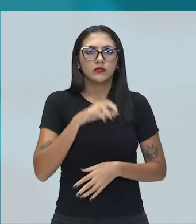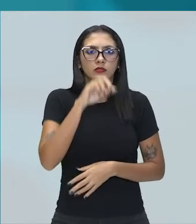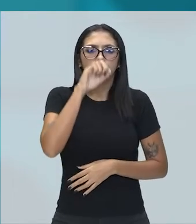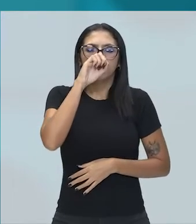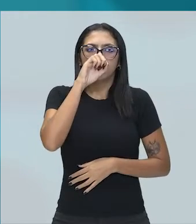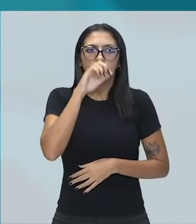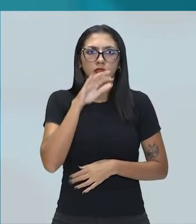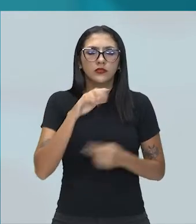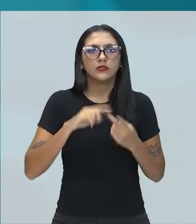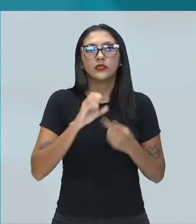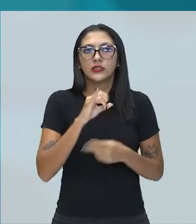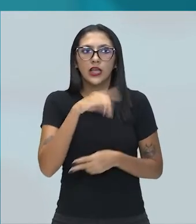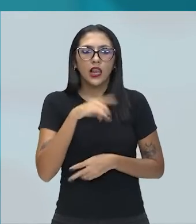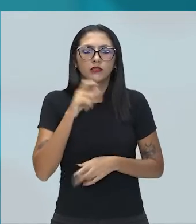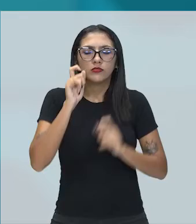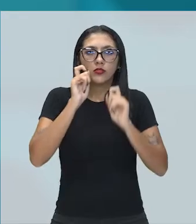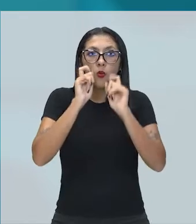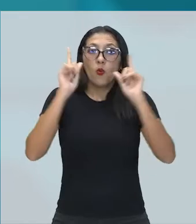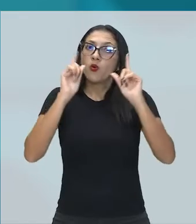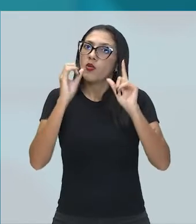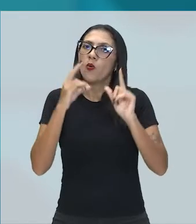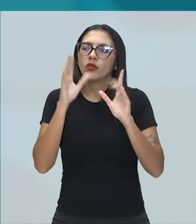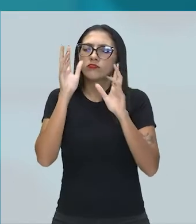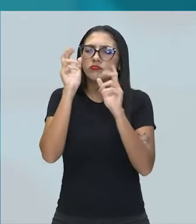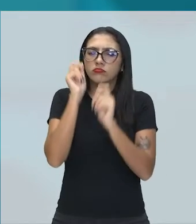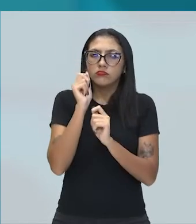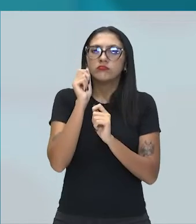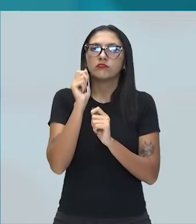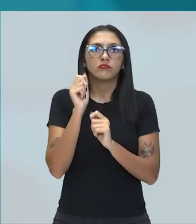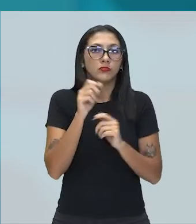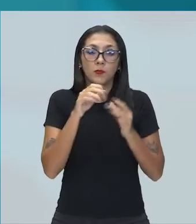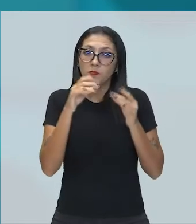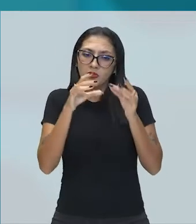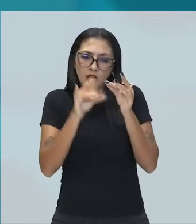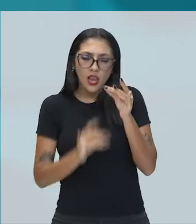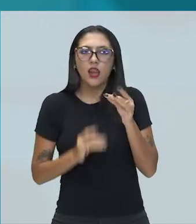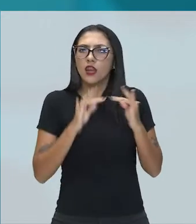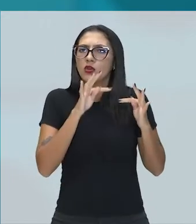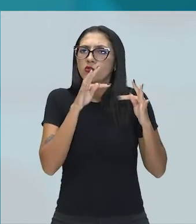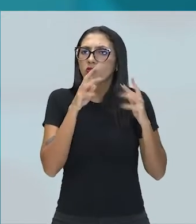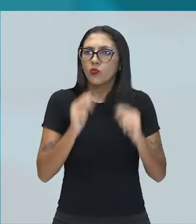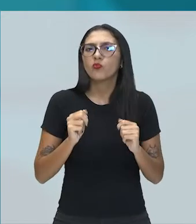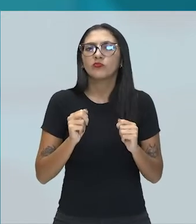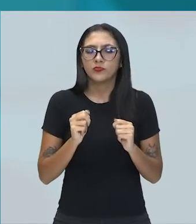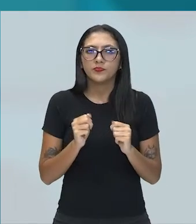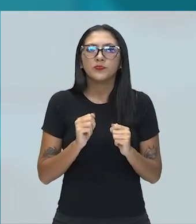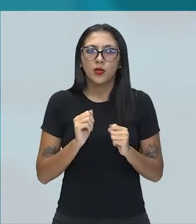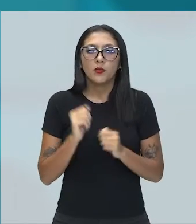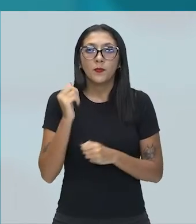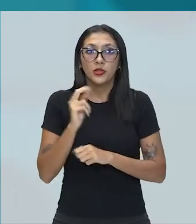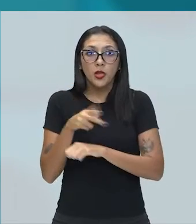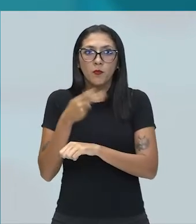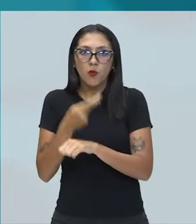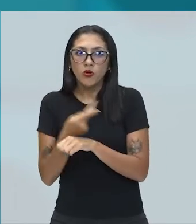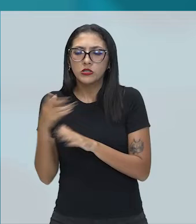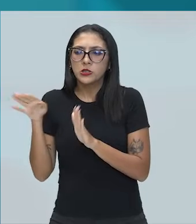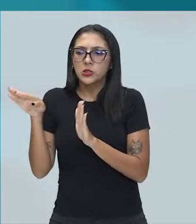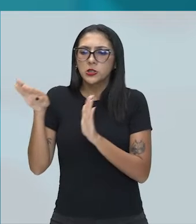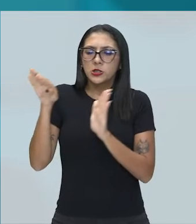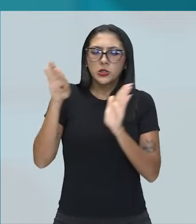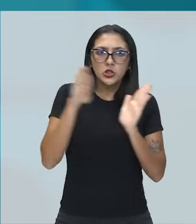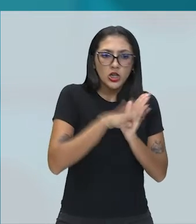está consciente. Você vai dar todas essas informações para que eles já venham, de fato, preparados para atender